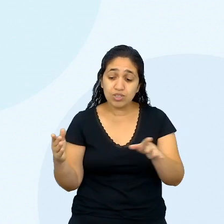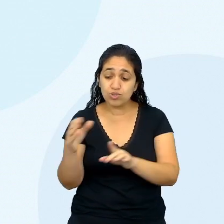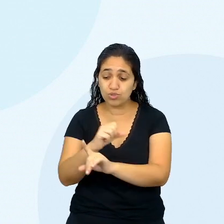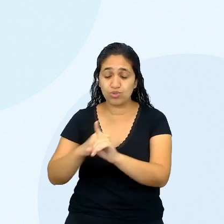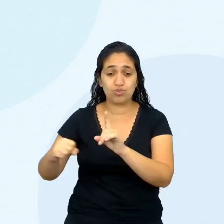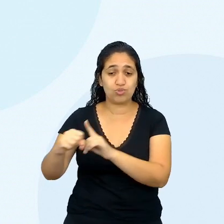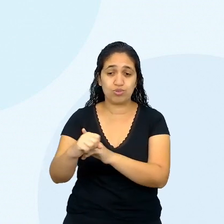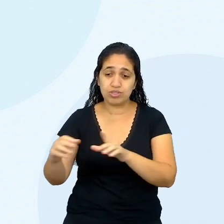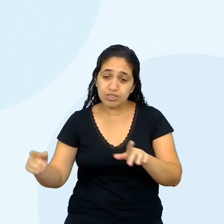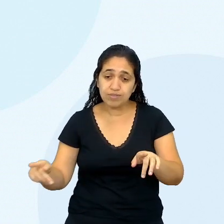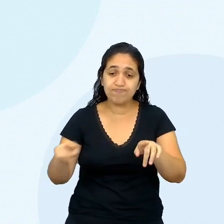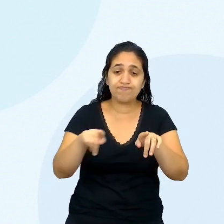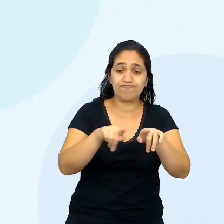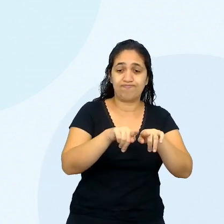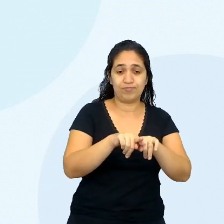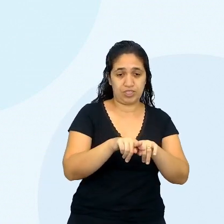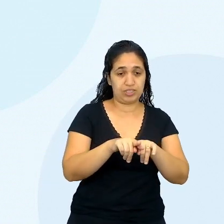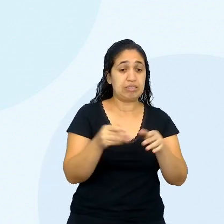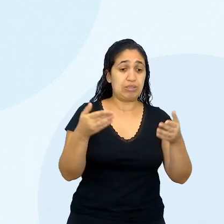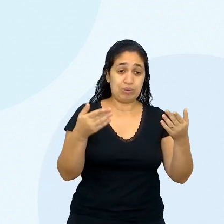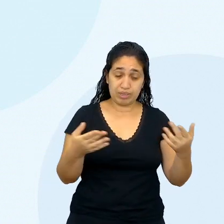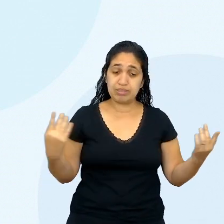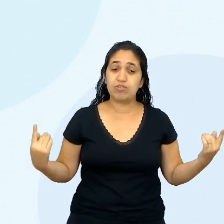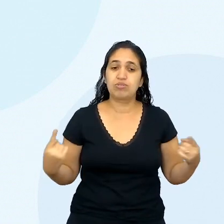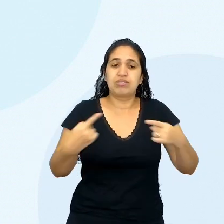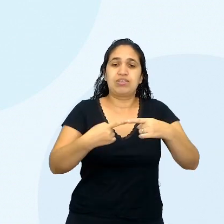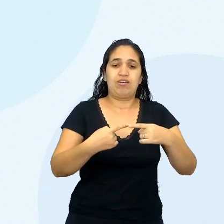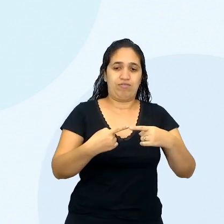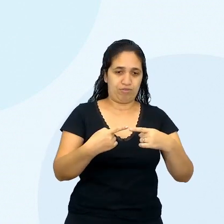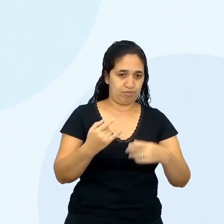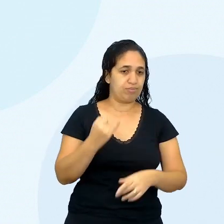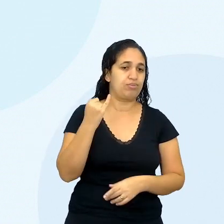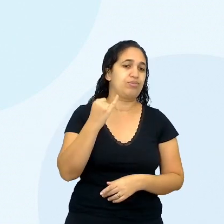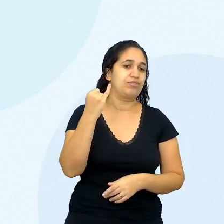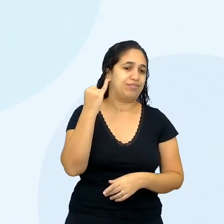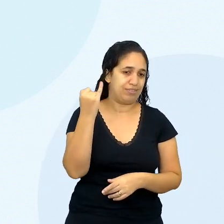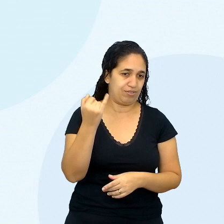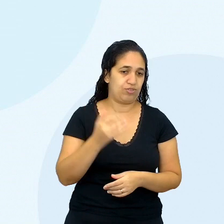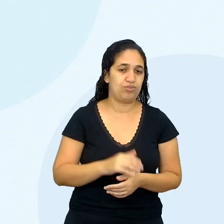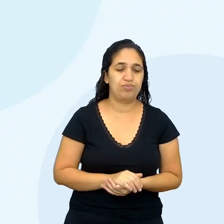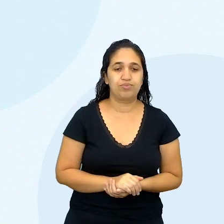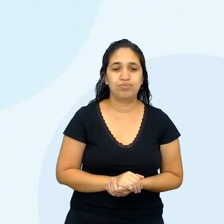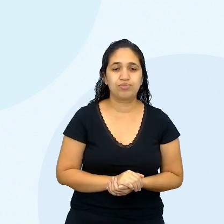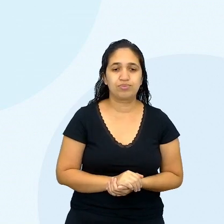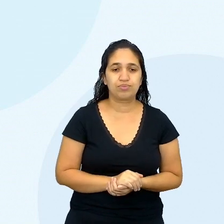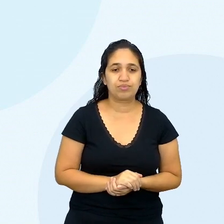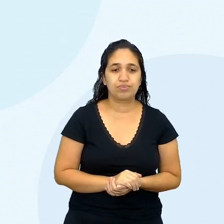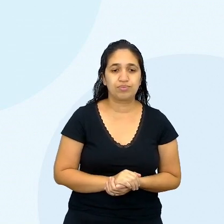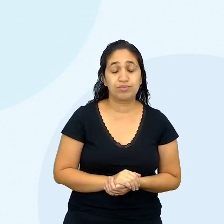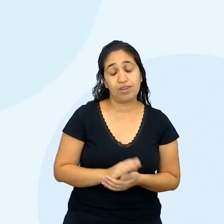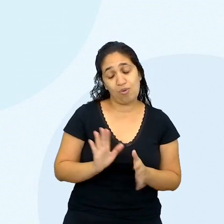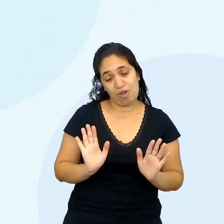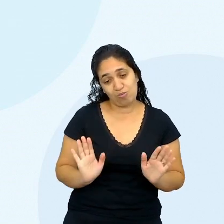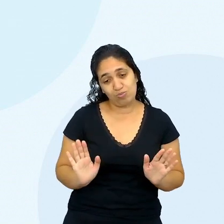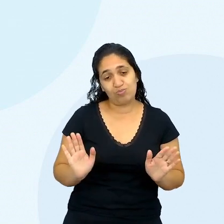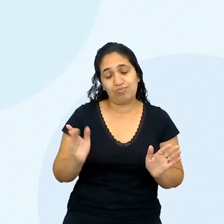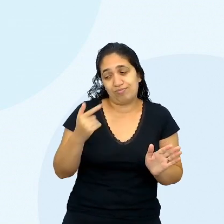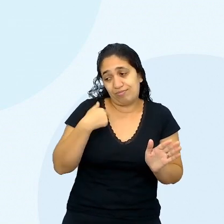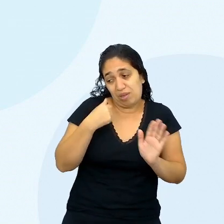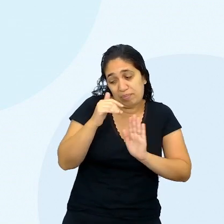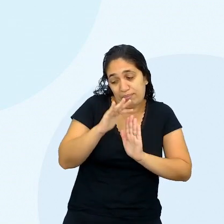o nosso maior desafio esse ano aí com essa empreitada que a gente está fazendo aí do programa. Eu acho que é isso aqui das